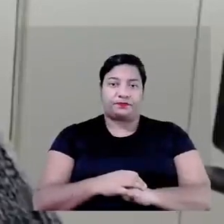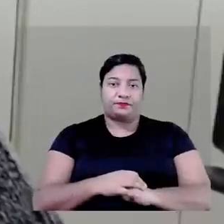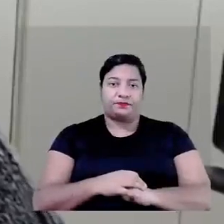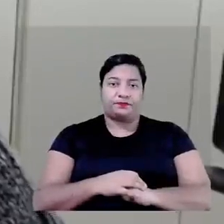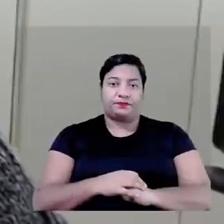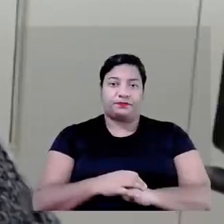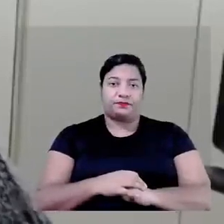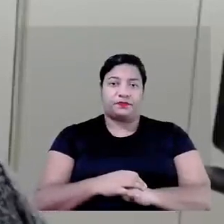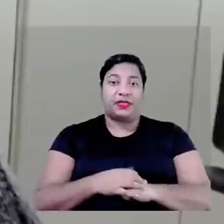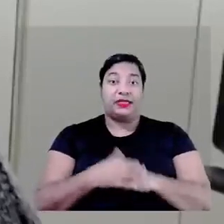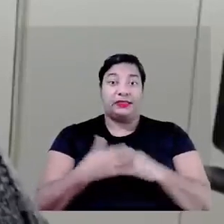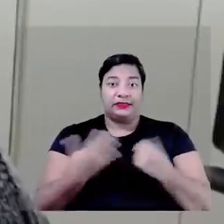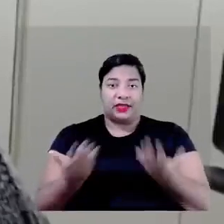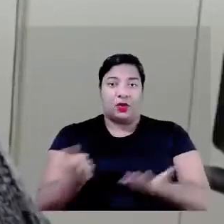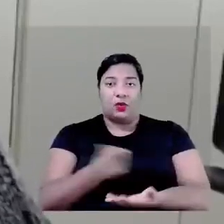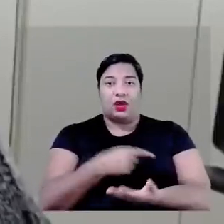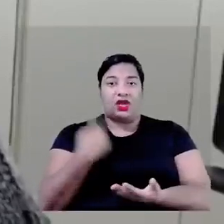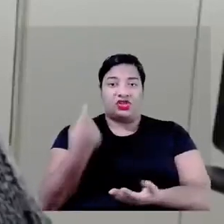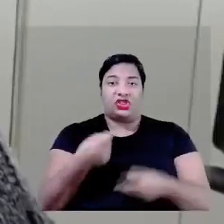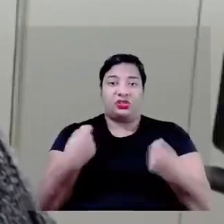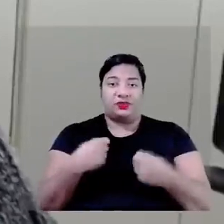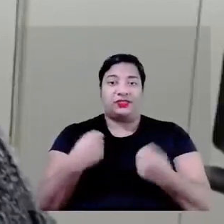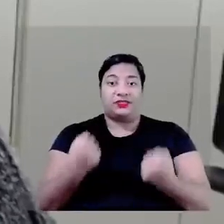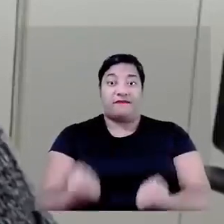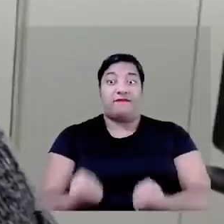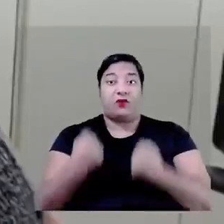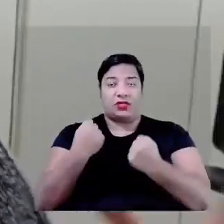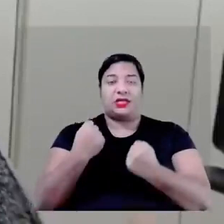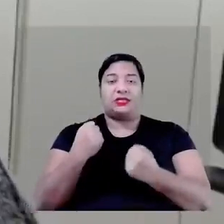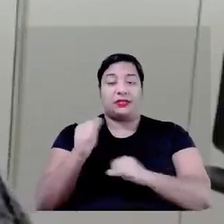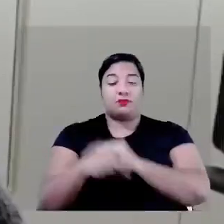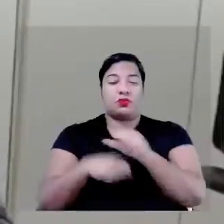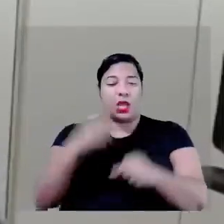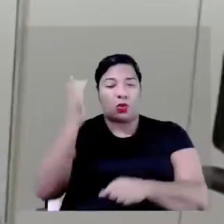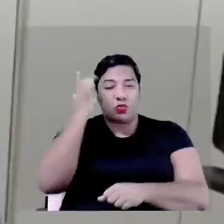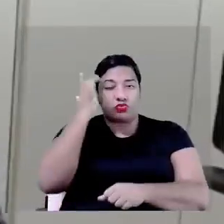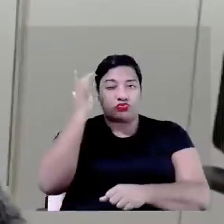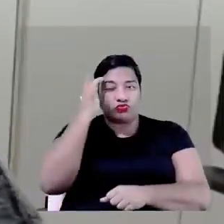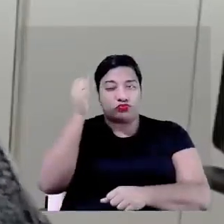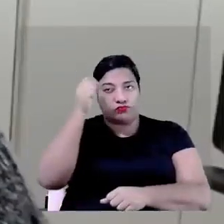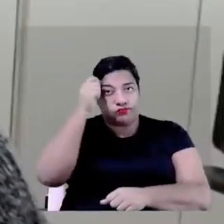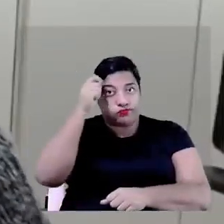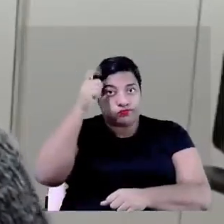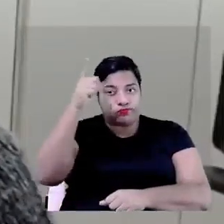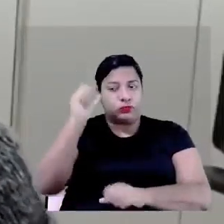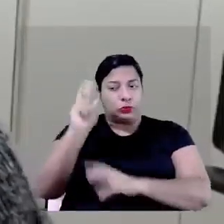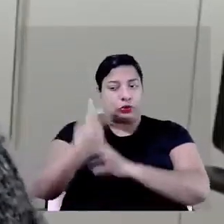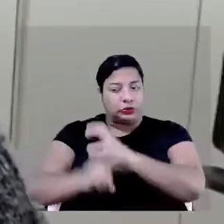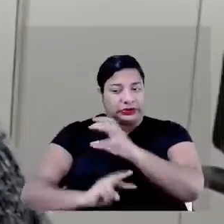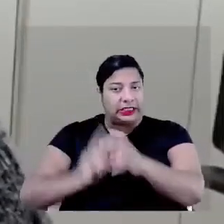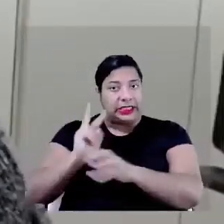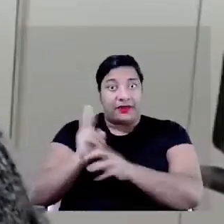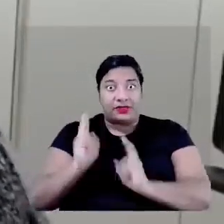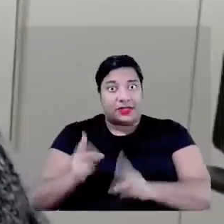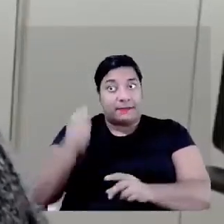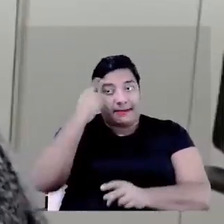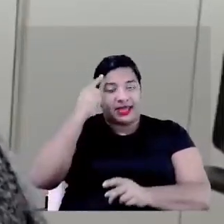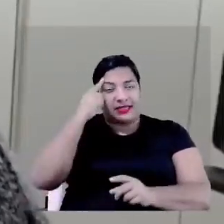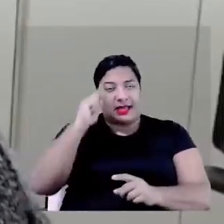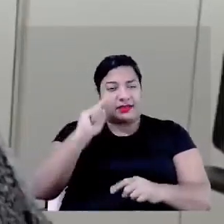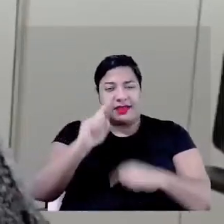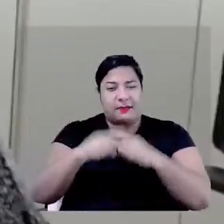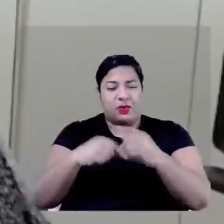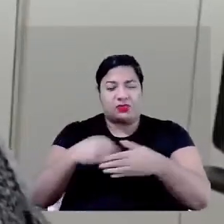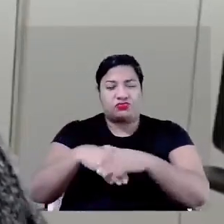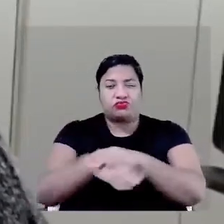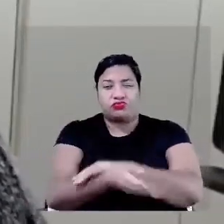interessante a gente trabalhar no fortalecimento dessa cultura para a sustentabilidade, porque todos os processos a ela inerentes vão acontecer de forma